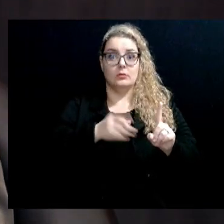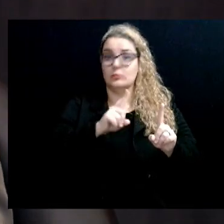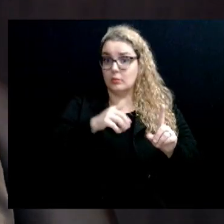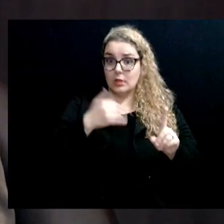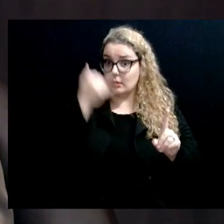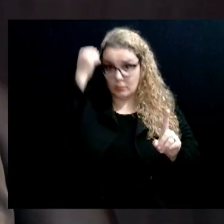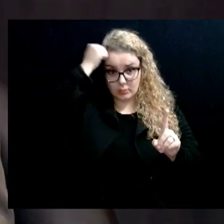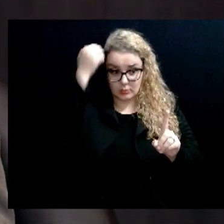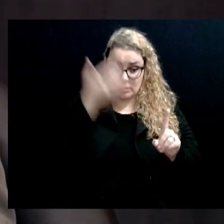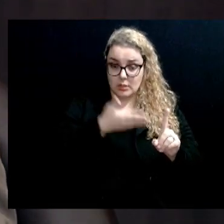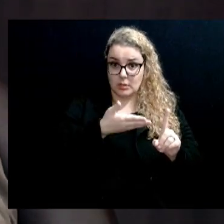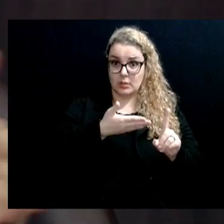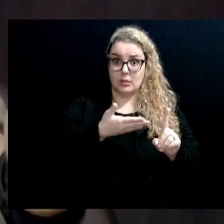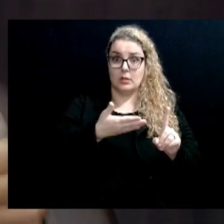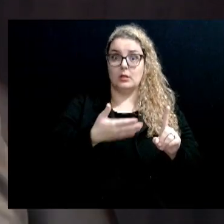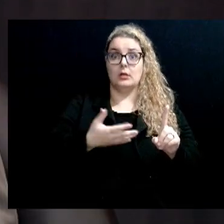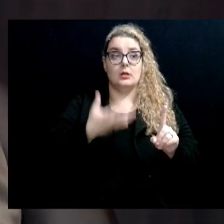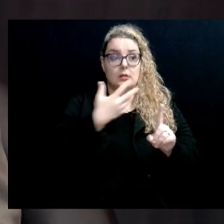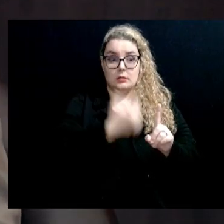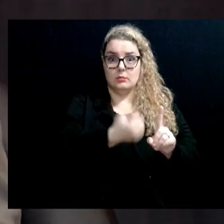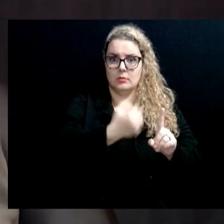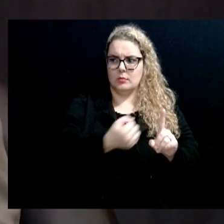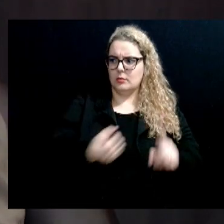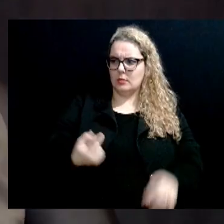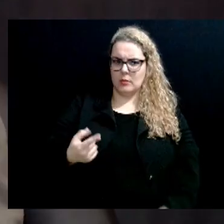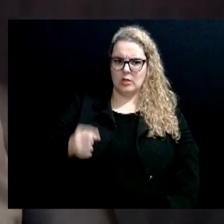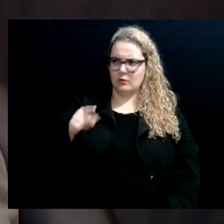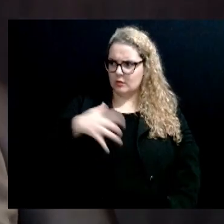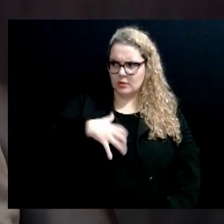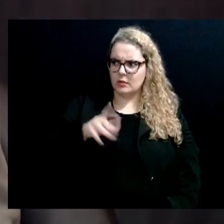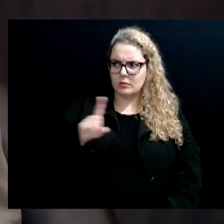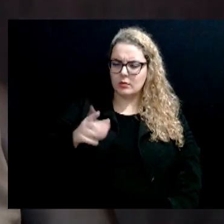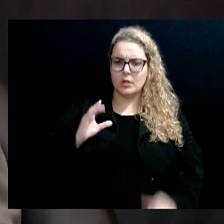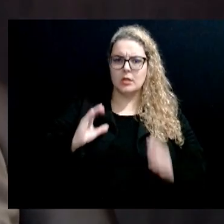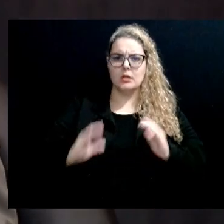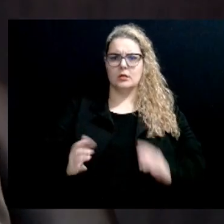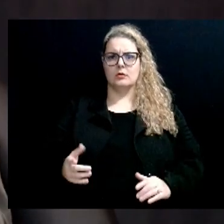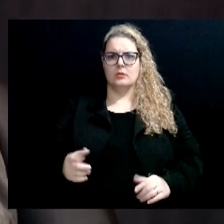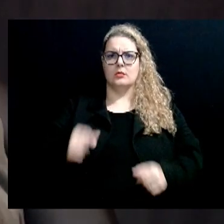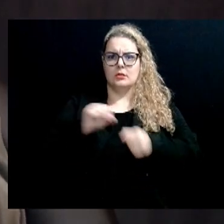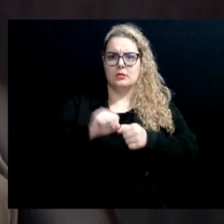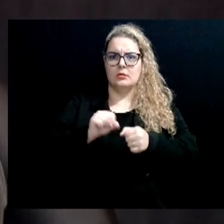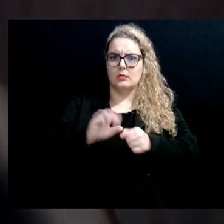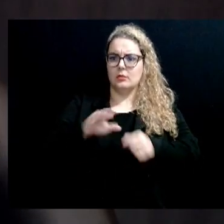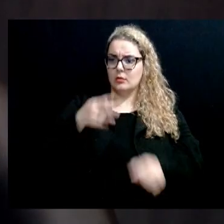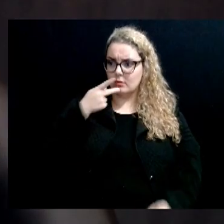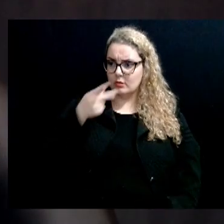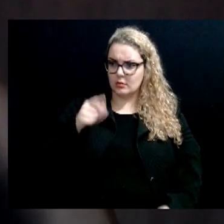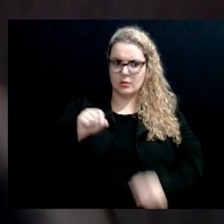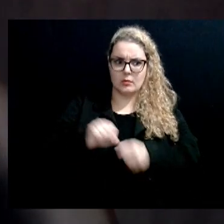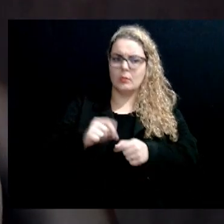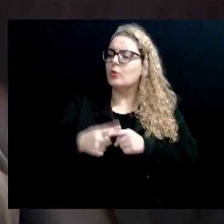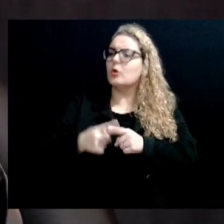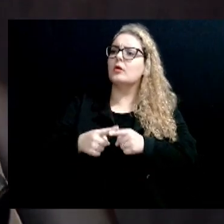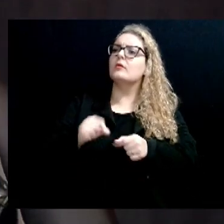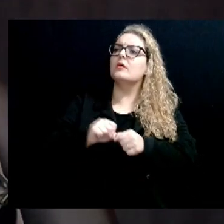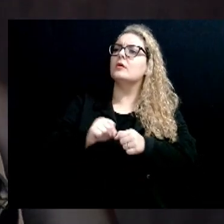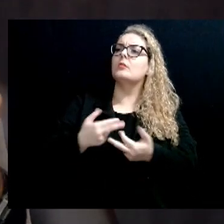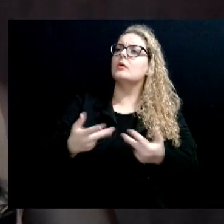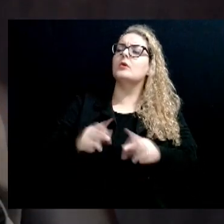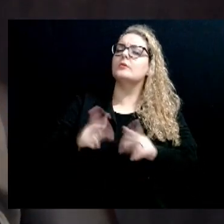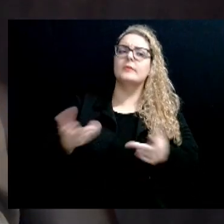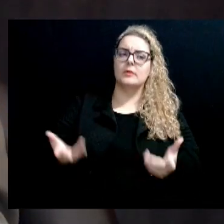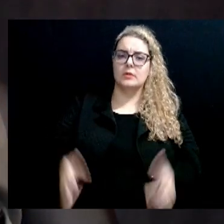receber aquilo sempre, ele estranha, fala assim, mas você não é assim, você sempre faz isso quando eu falo pra você fazer isso, então como agora você está fazendo uma coisa diferente? E aí você tem